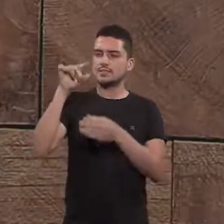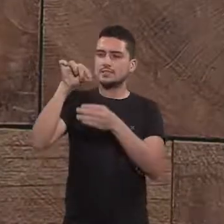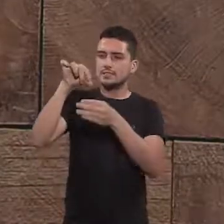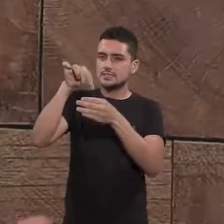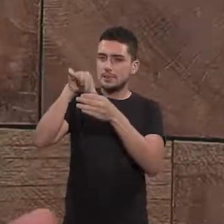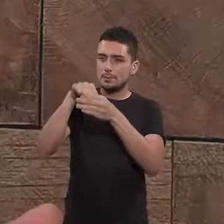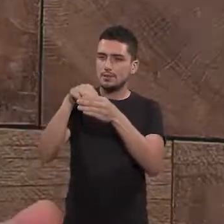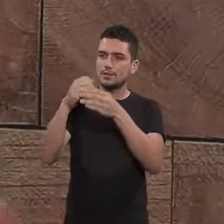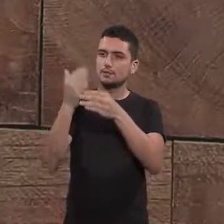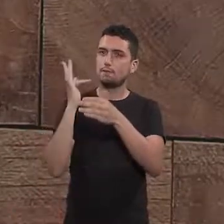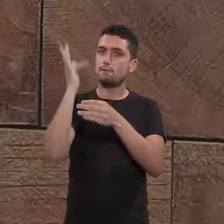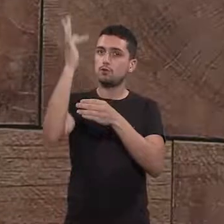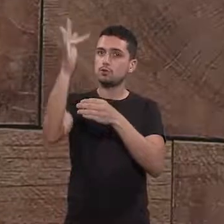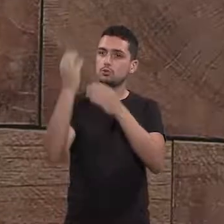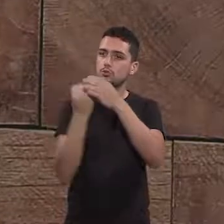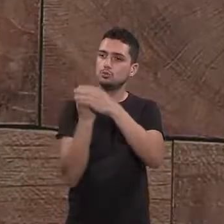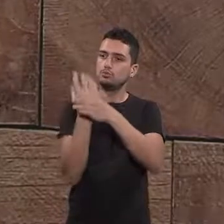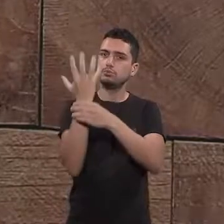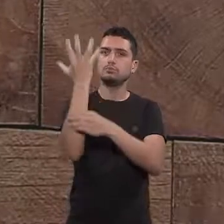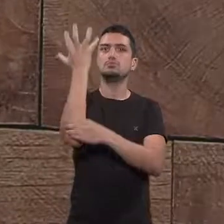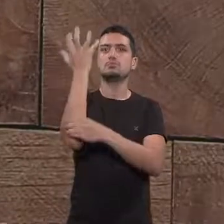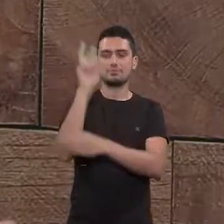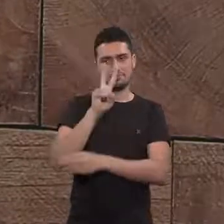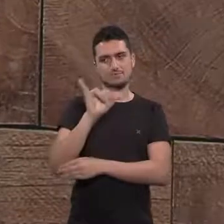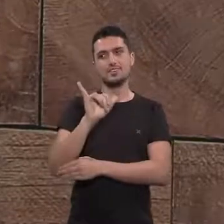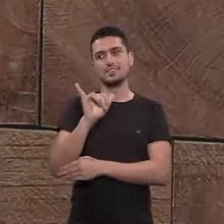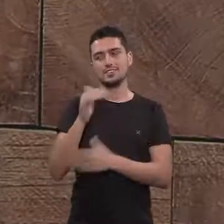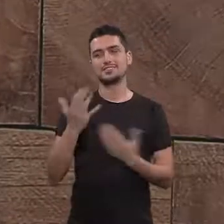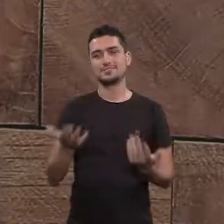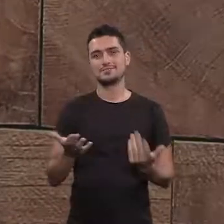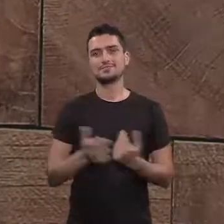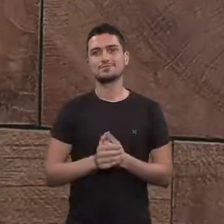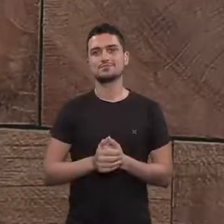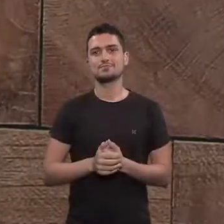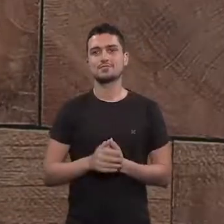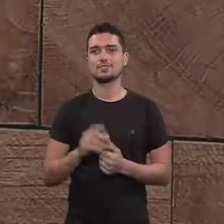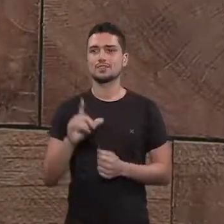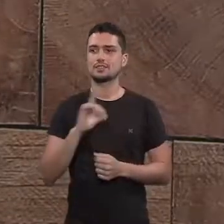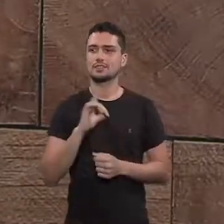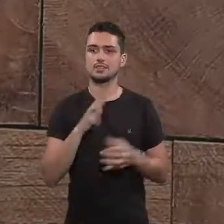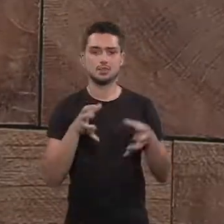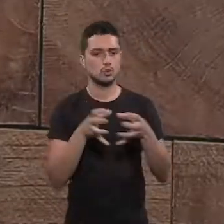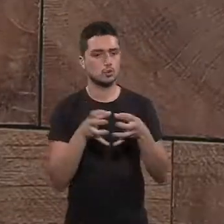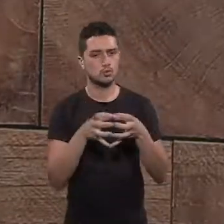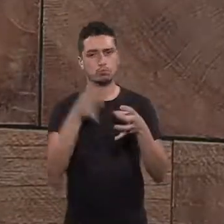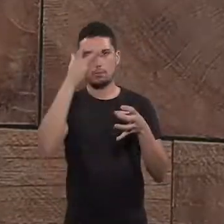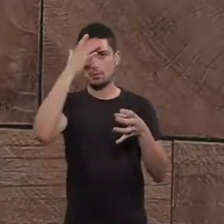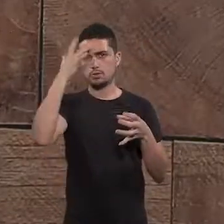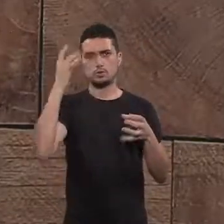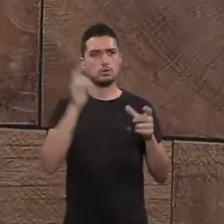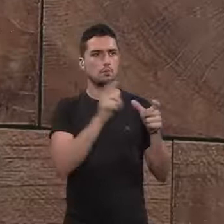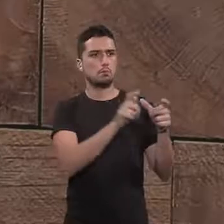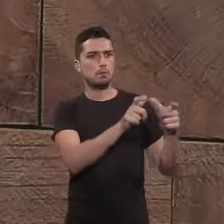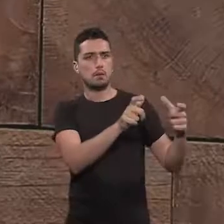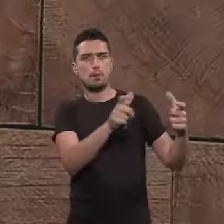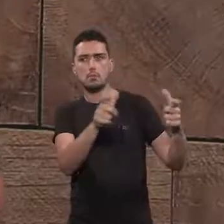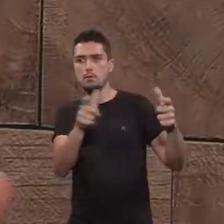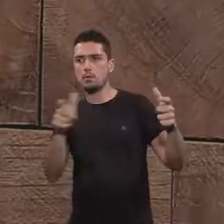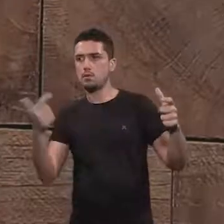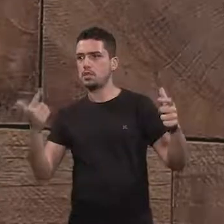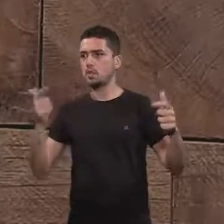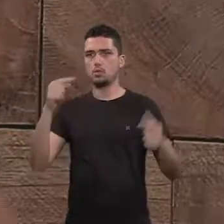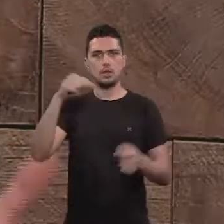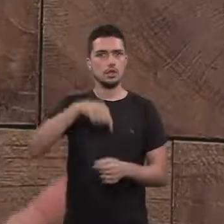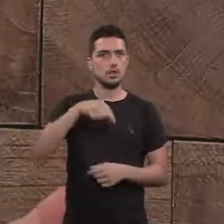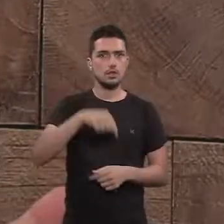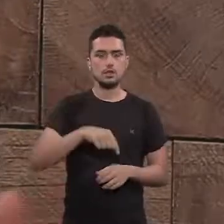sou apenas um pequeno grão, com um grupo de pessoas enormes, imensas, que não apareceram